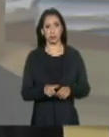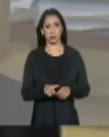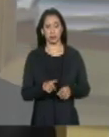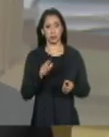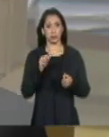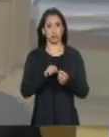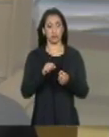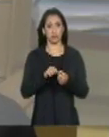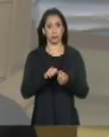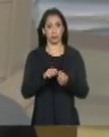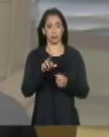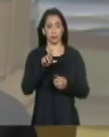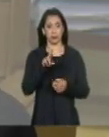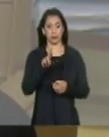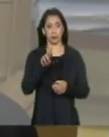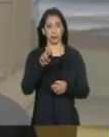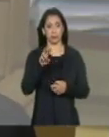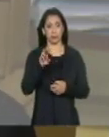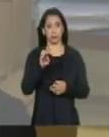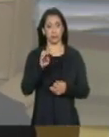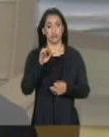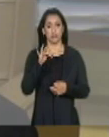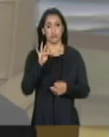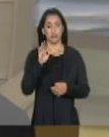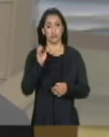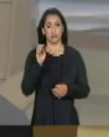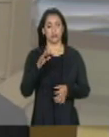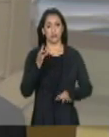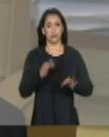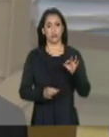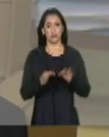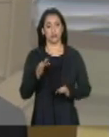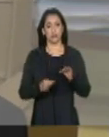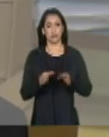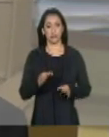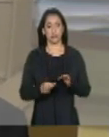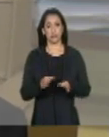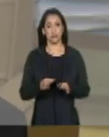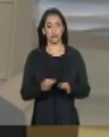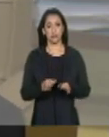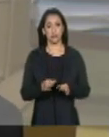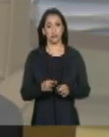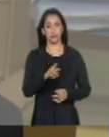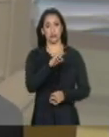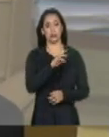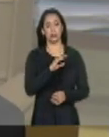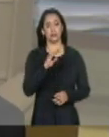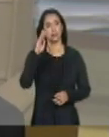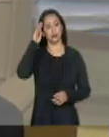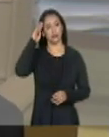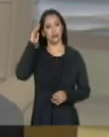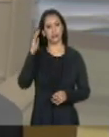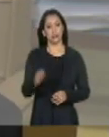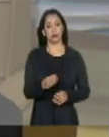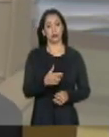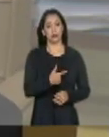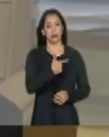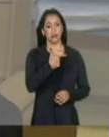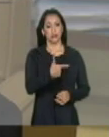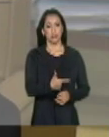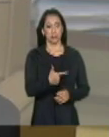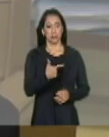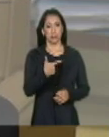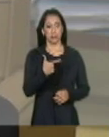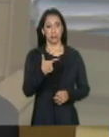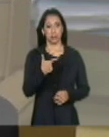Corte Superior ou o juiz titular da 13ª Vara, dizendo, num dia anterior, fulano foi